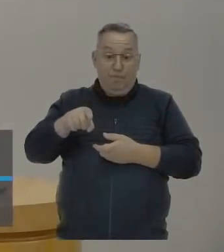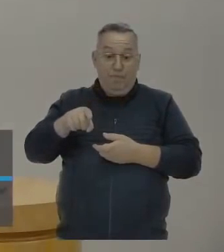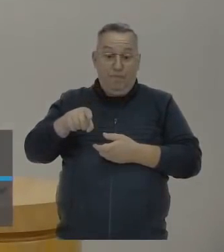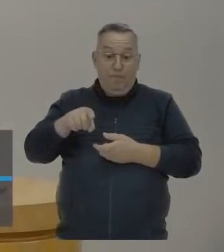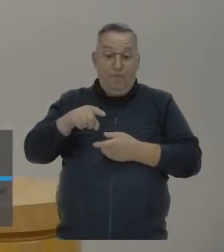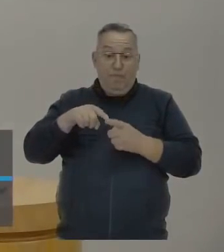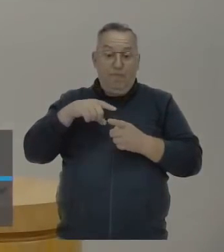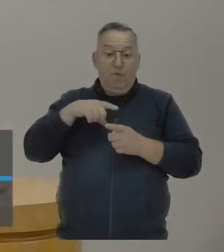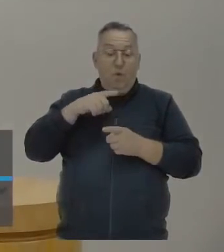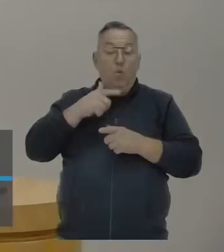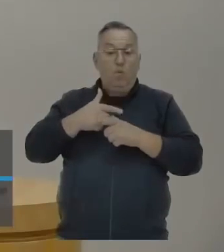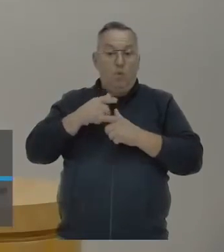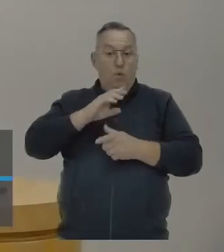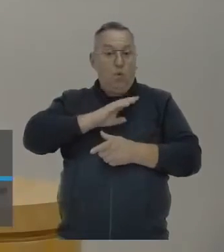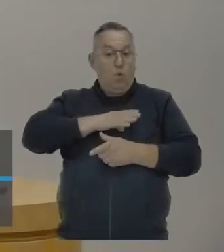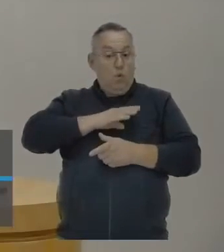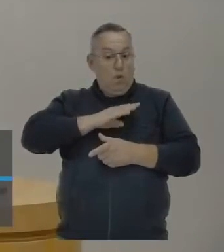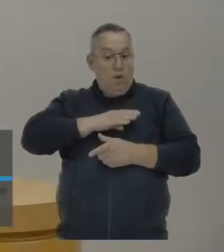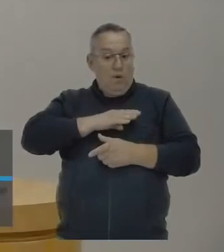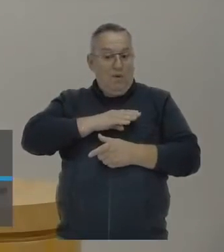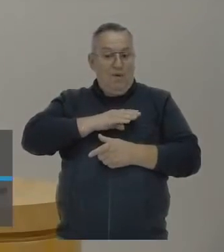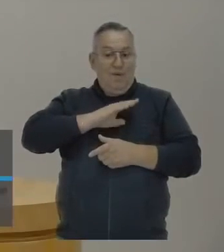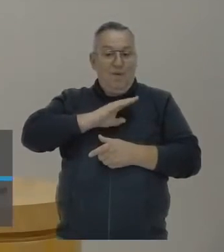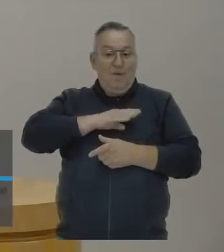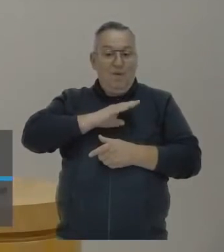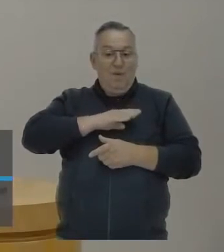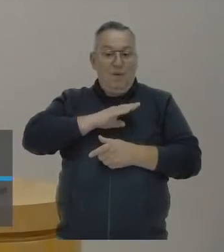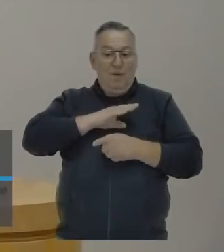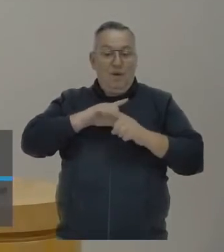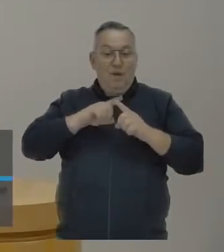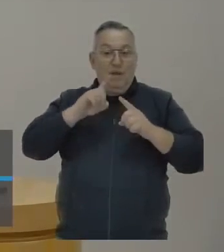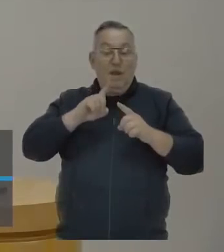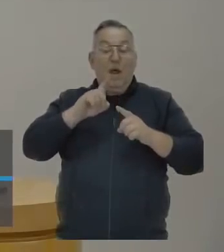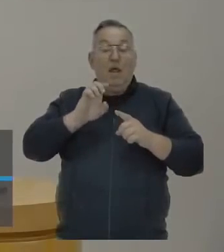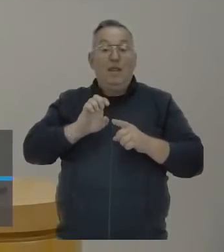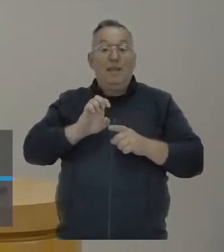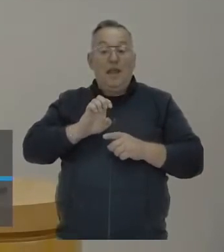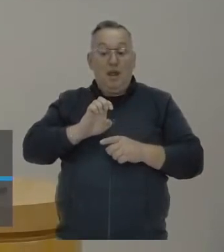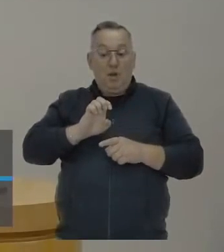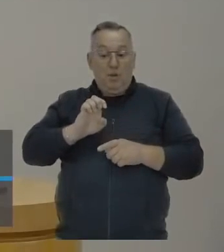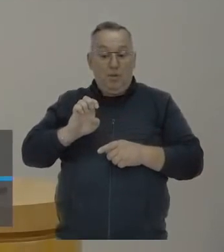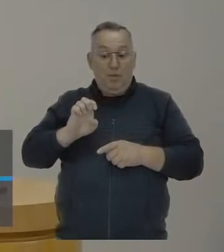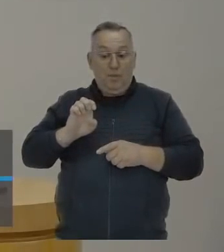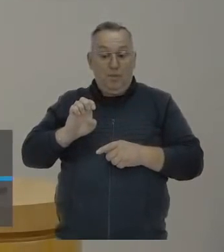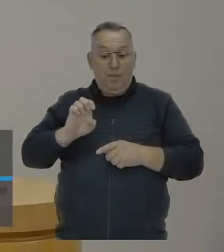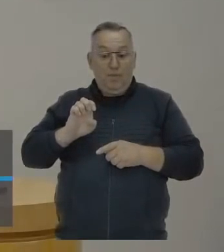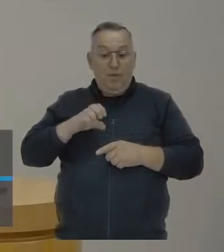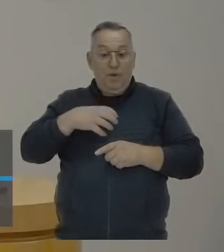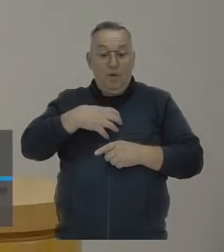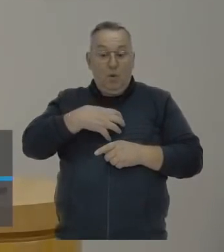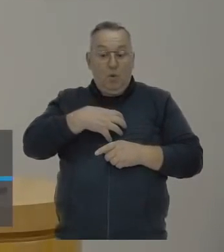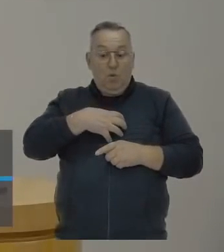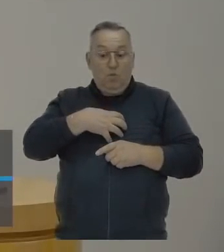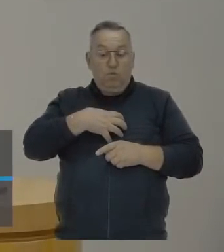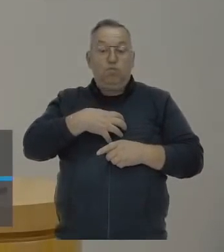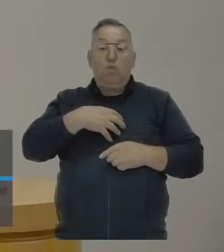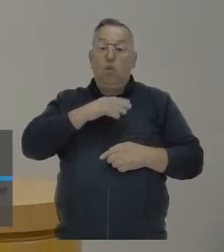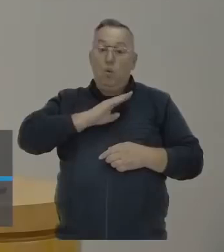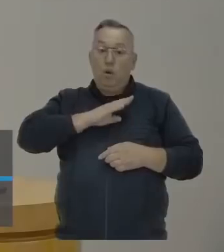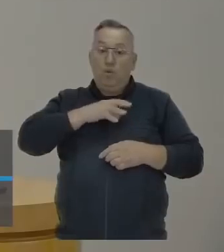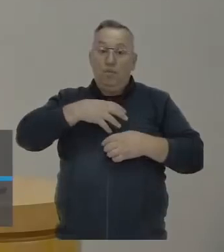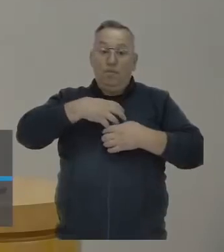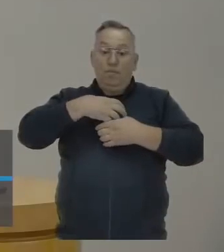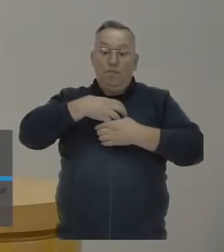entender o coração, normalmente a gente diz que o coração está à esquerda do corpo, mas ele não está, né? Ele está assim, no centro do corpo,